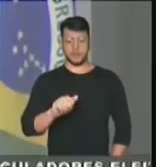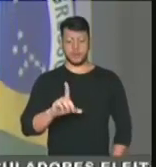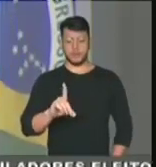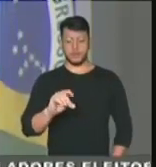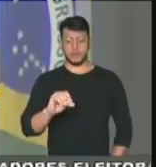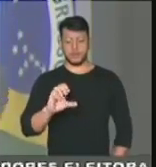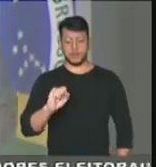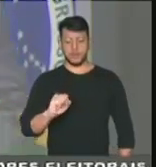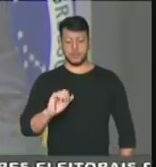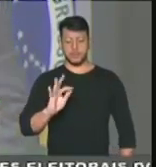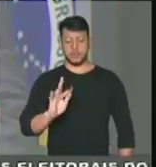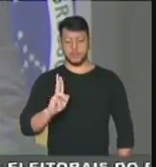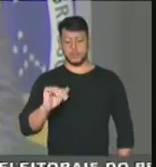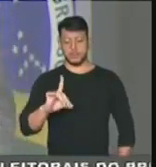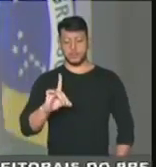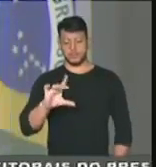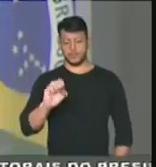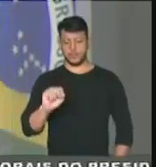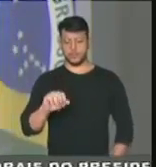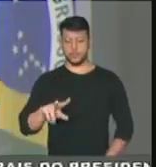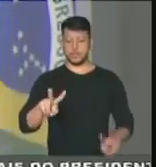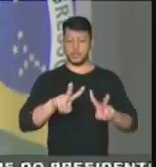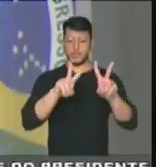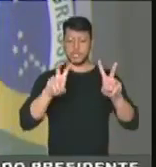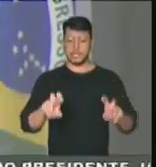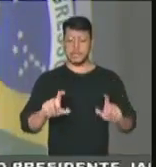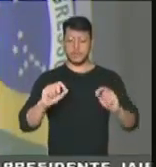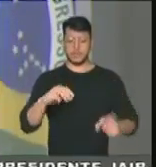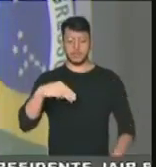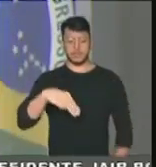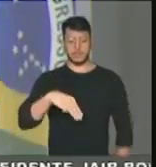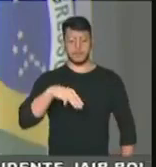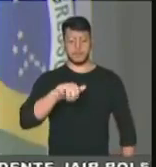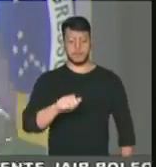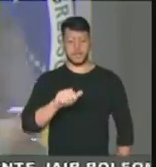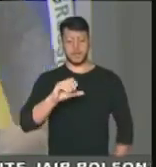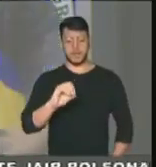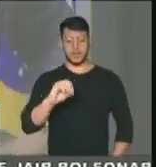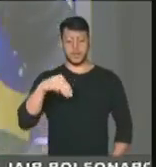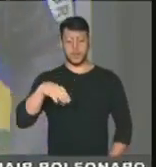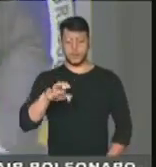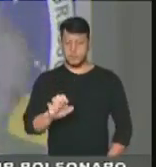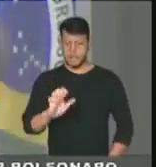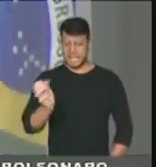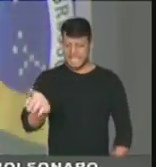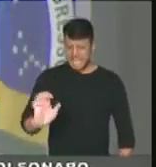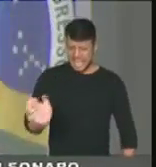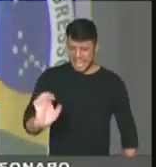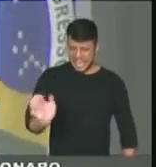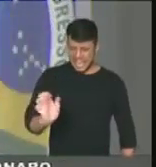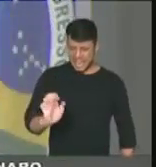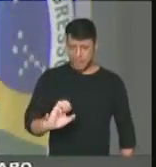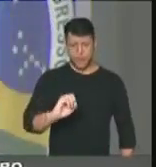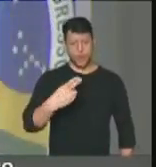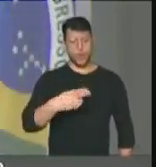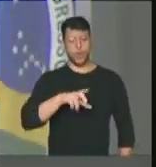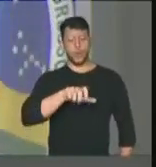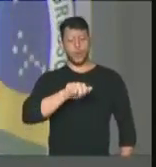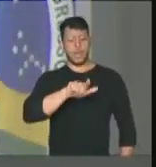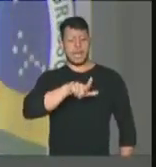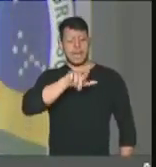sobre para o mé falando que na média em falando que alá é